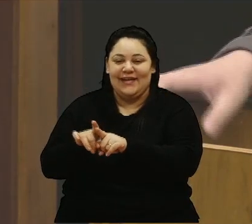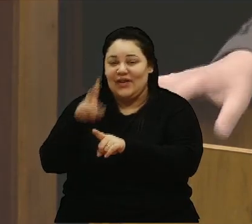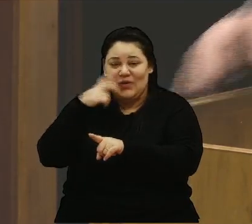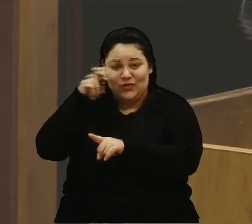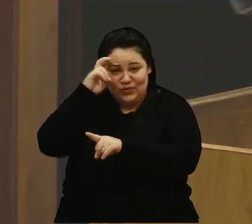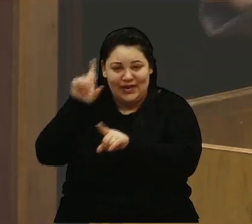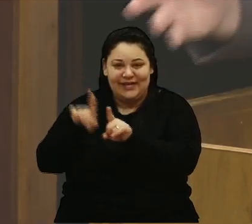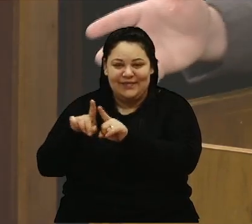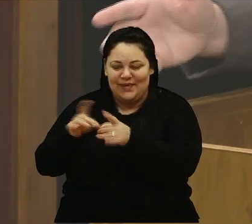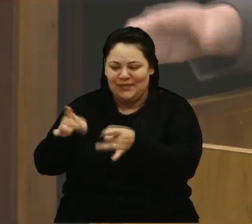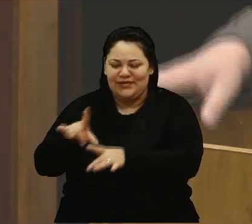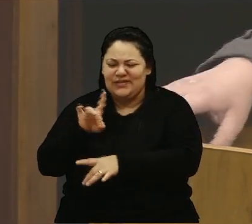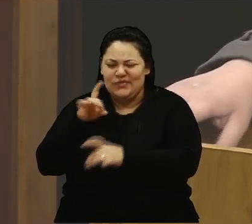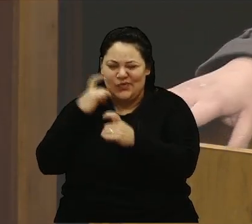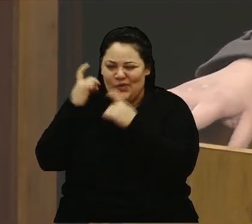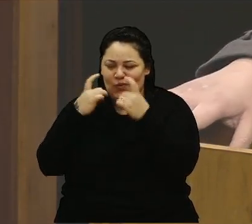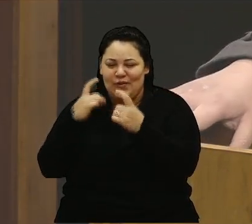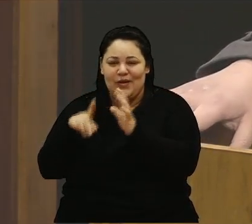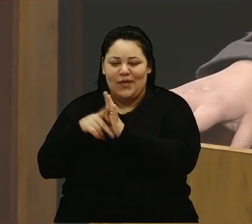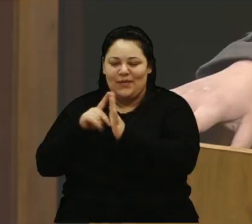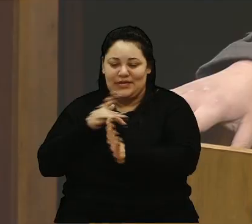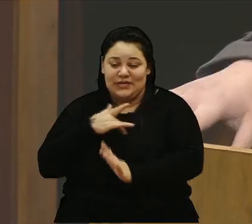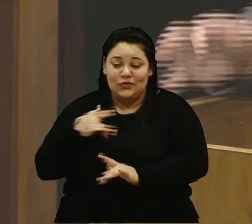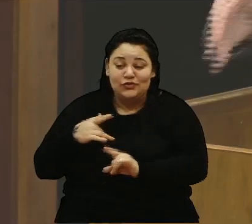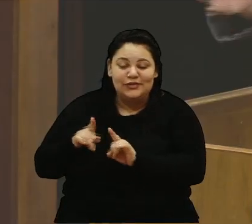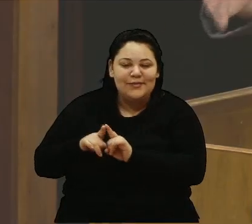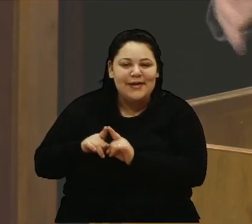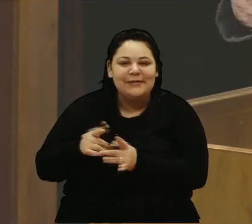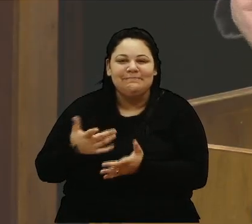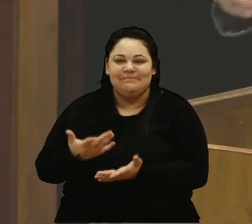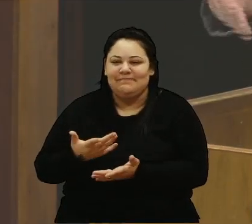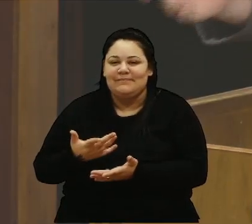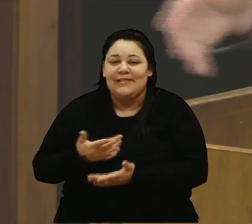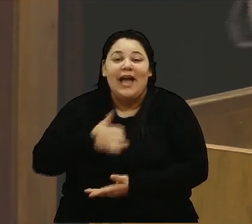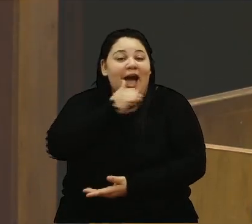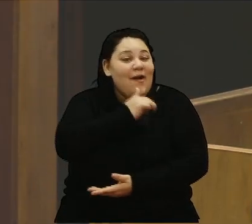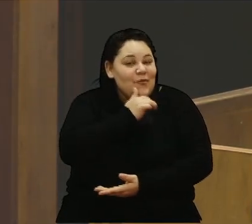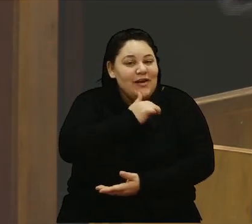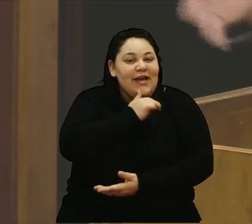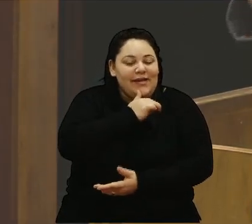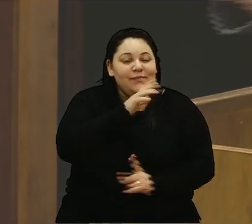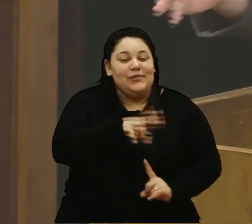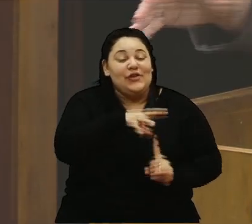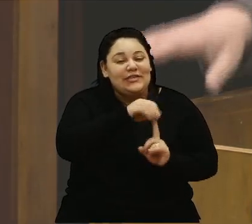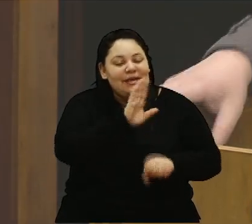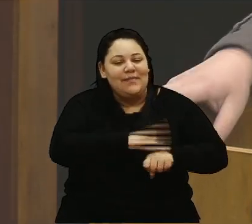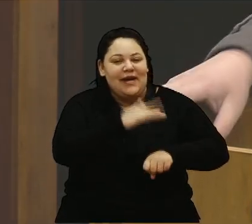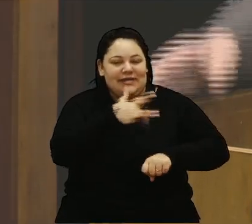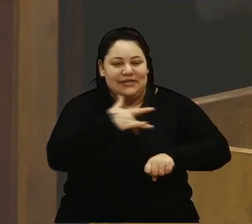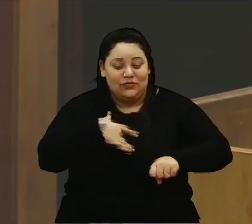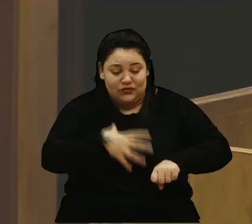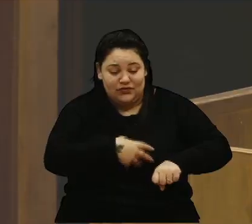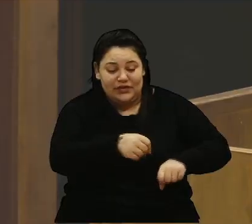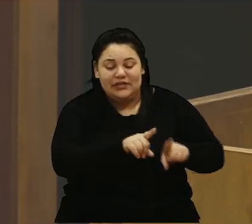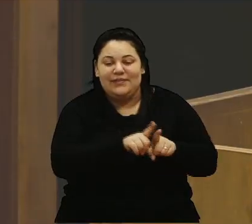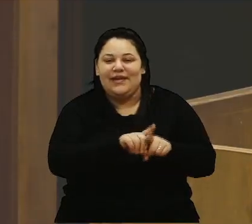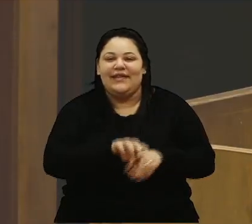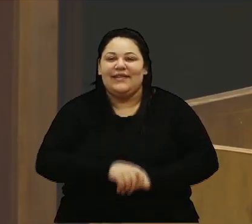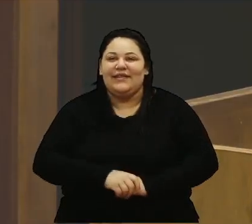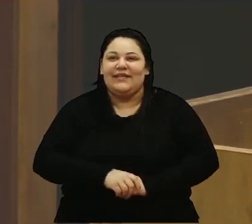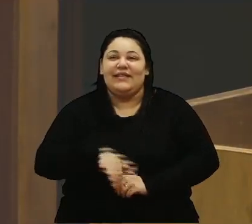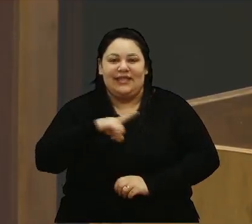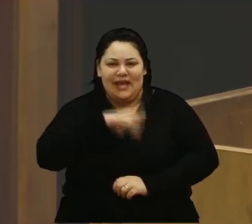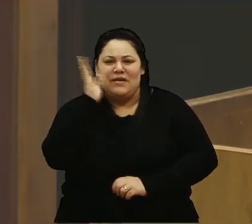desleixo, que o homem não se preocupa tanto com a sua própria saúde e acaba priorizando a saúde da sua mulher, dos seus filhos, etc. Existem os maus